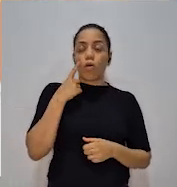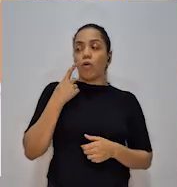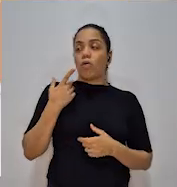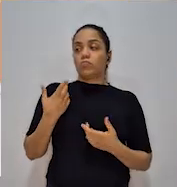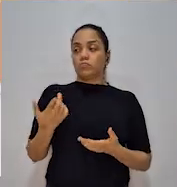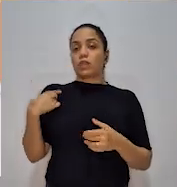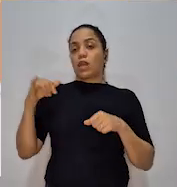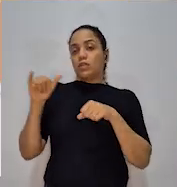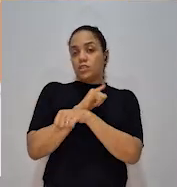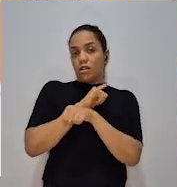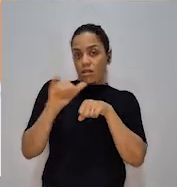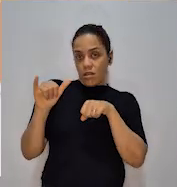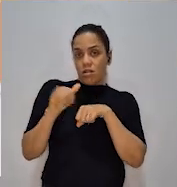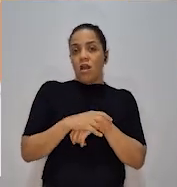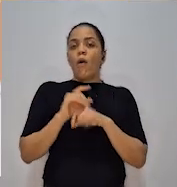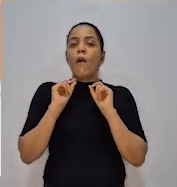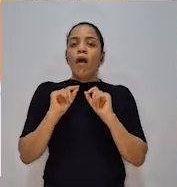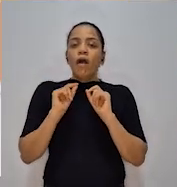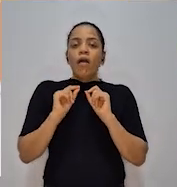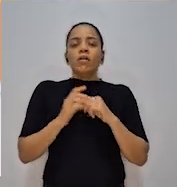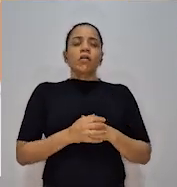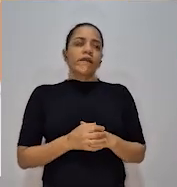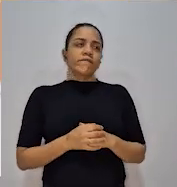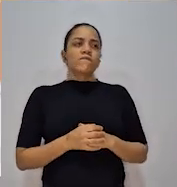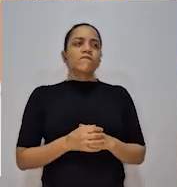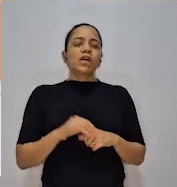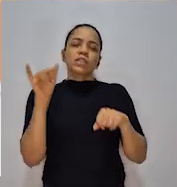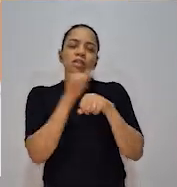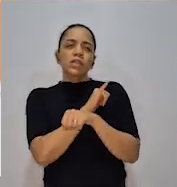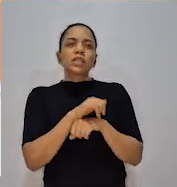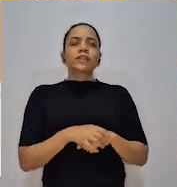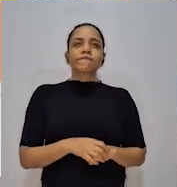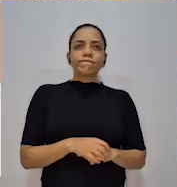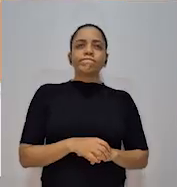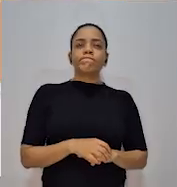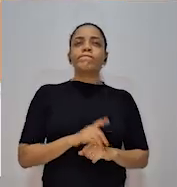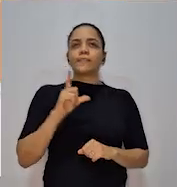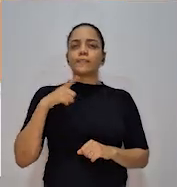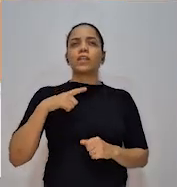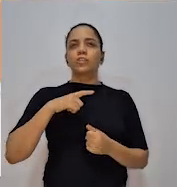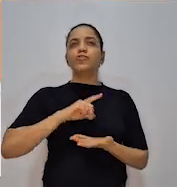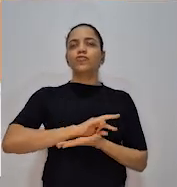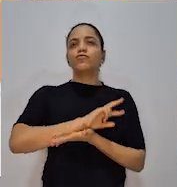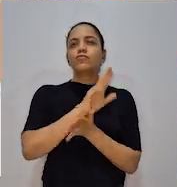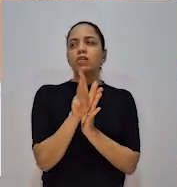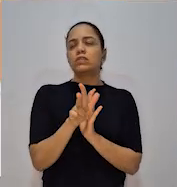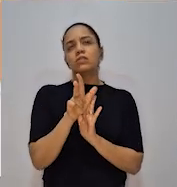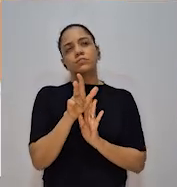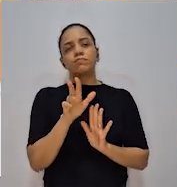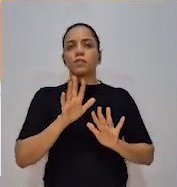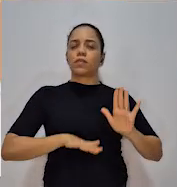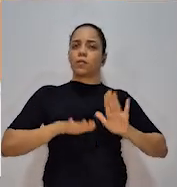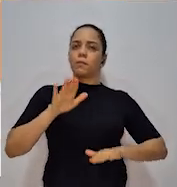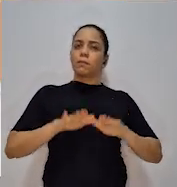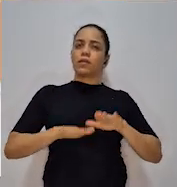quais estratégias, né? É, As estratégias são as mais diversas, vai depender muito. É